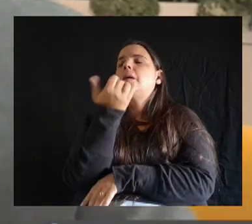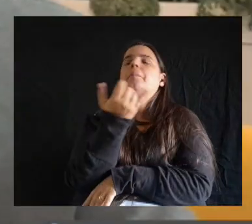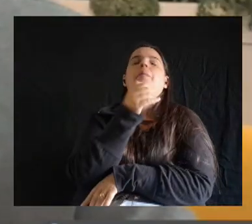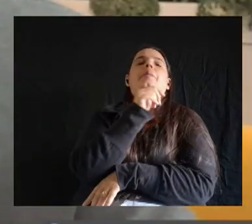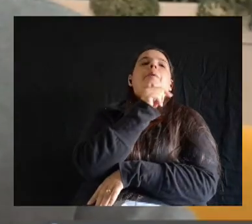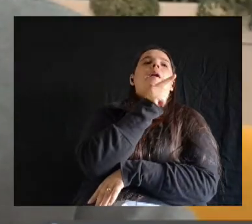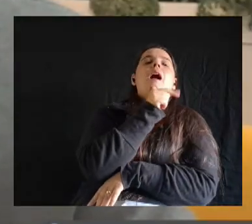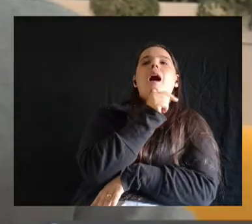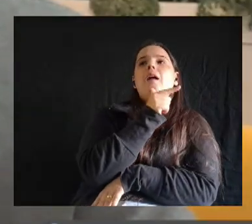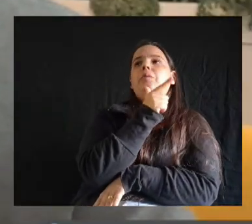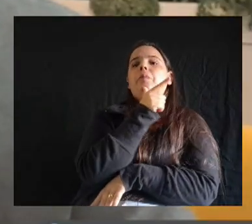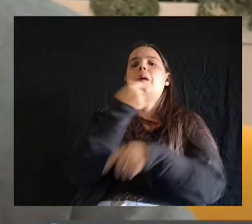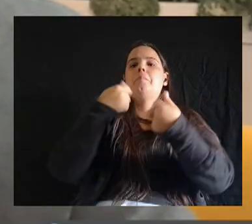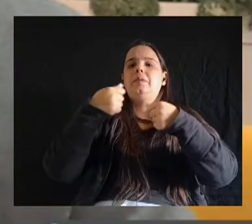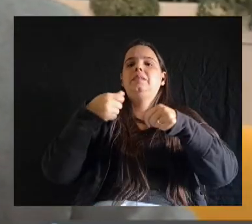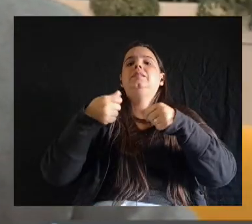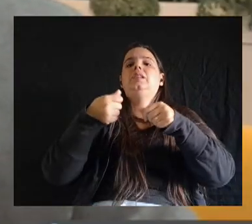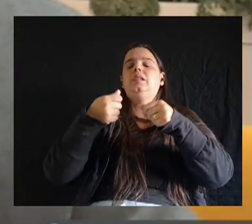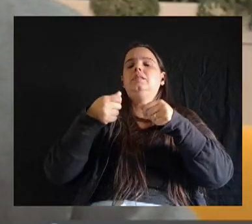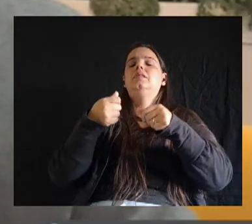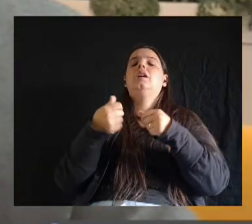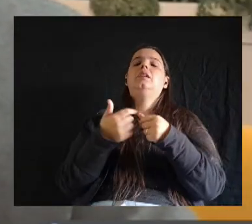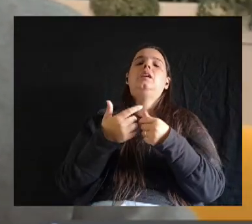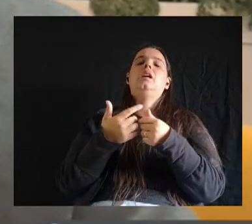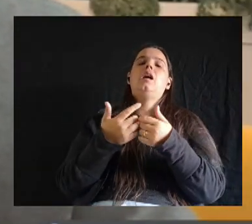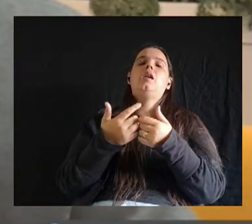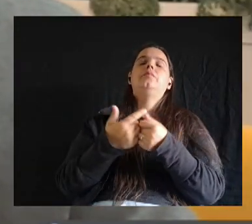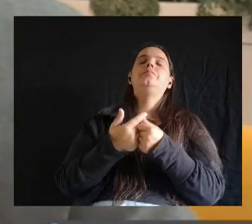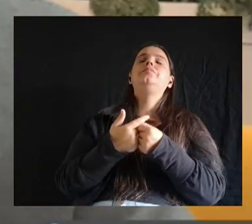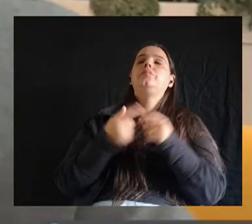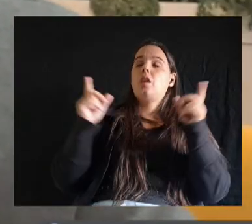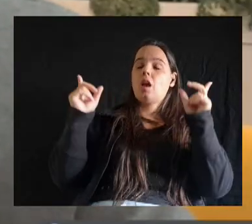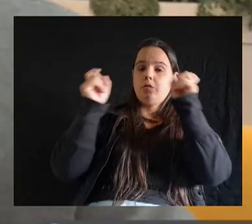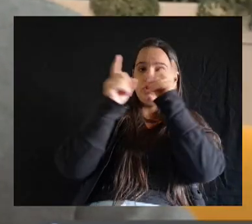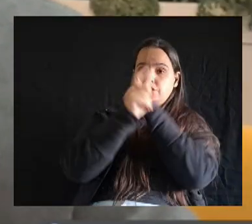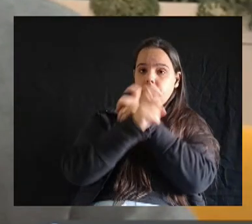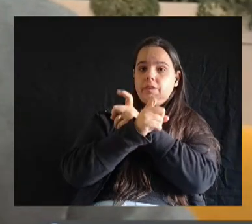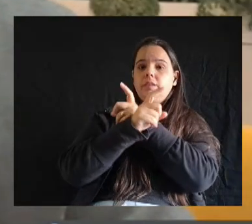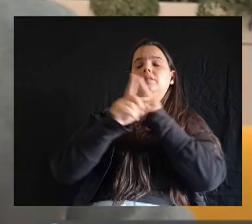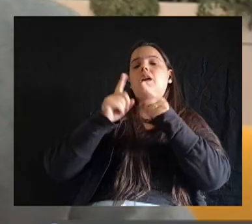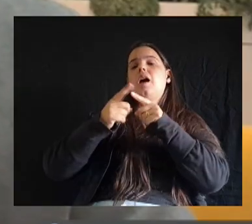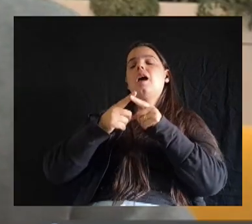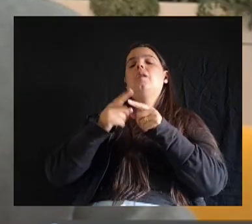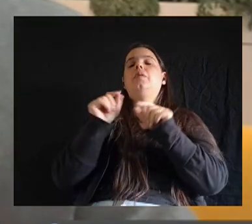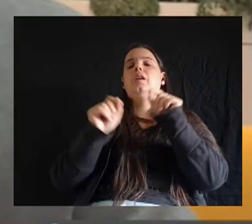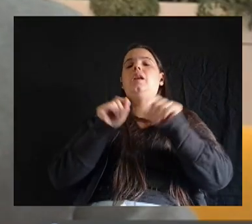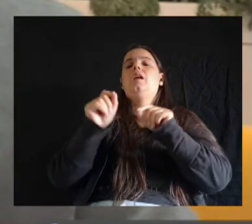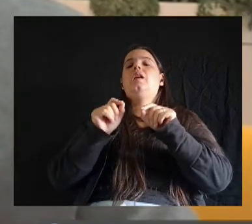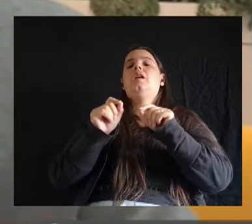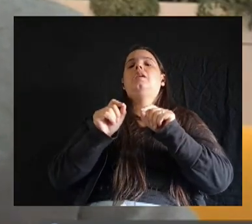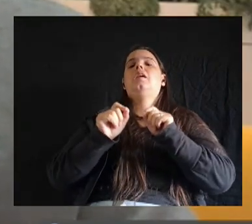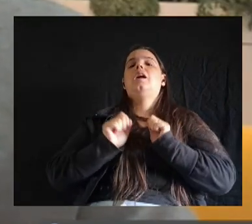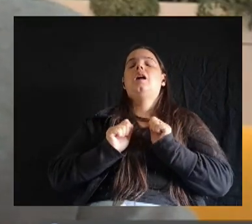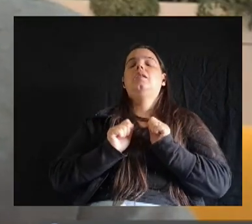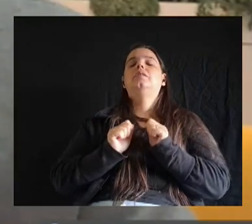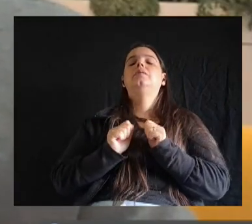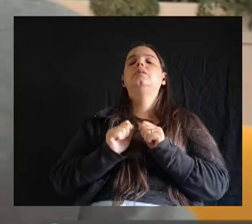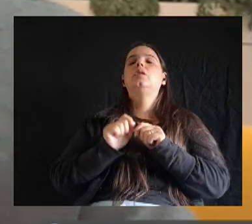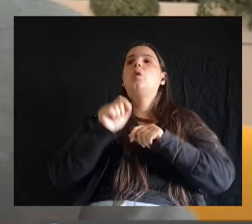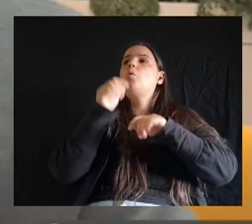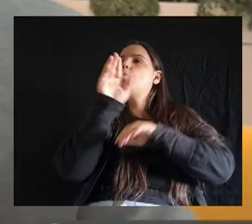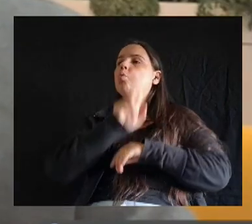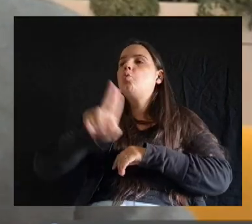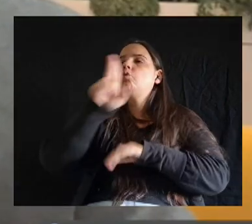centers. O grande desafio, né, nesse processo todo é a eficiência no uso da energia e no uso dos recursos